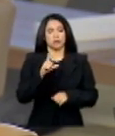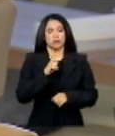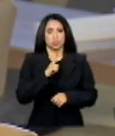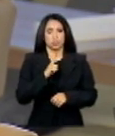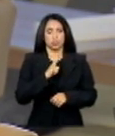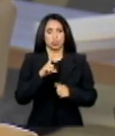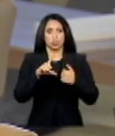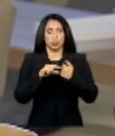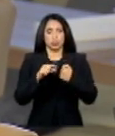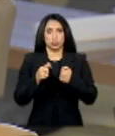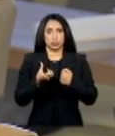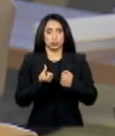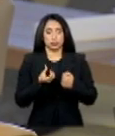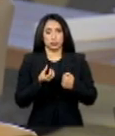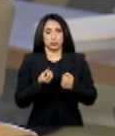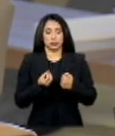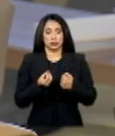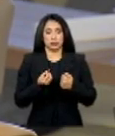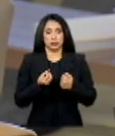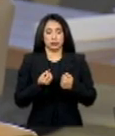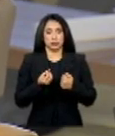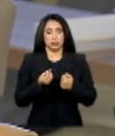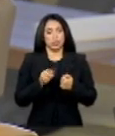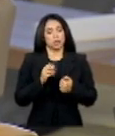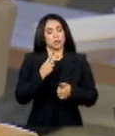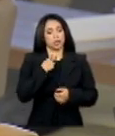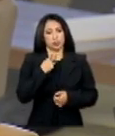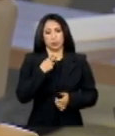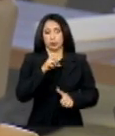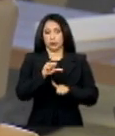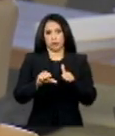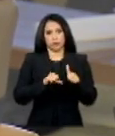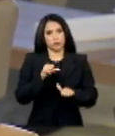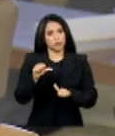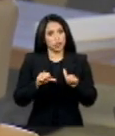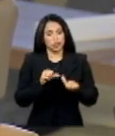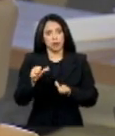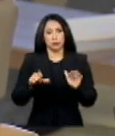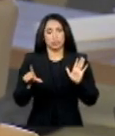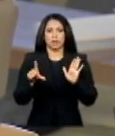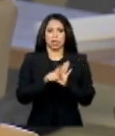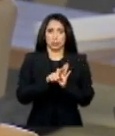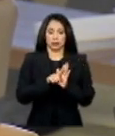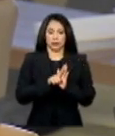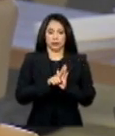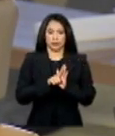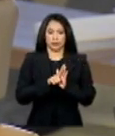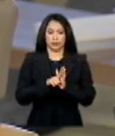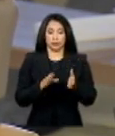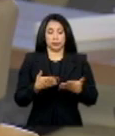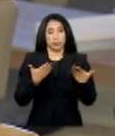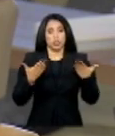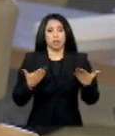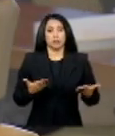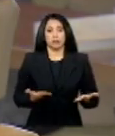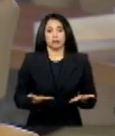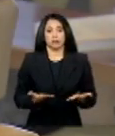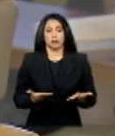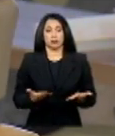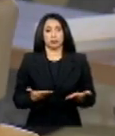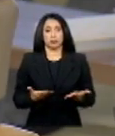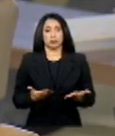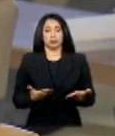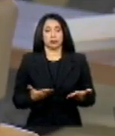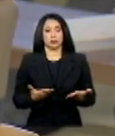estatuto jurídico de cláusula inalterável pelo legislador constitucional dele fado é portanto é isso que está